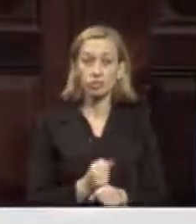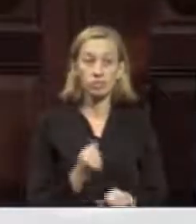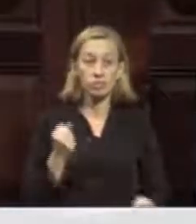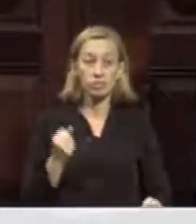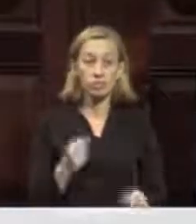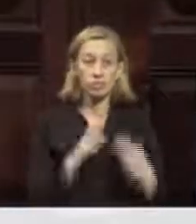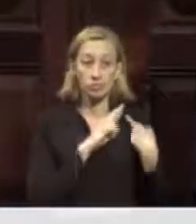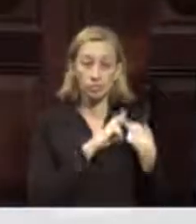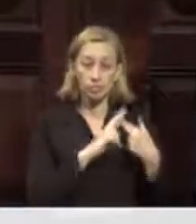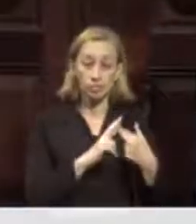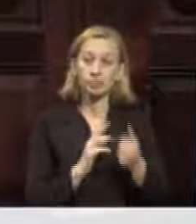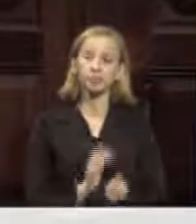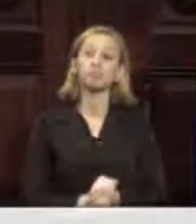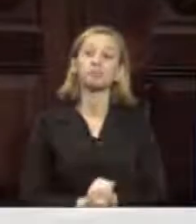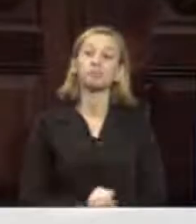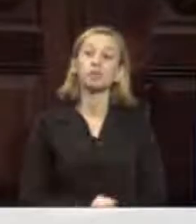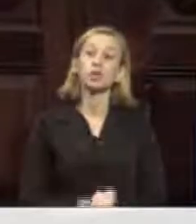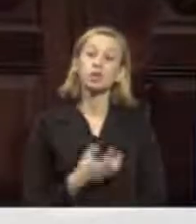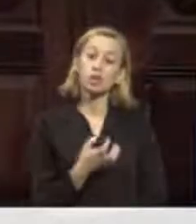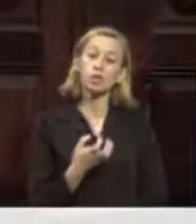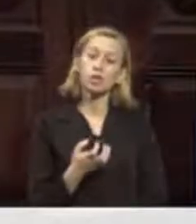queria entrar,